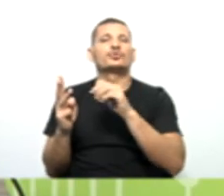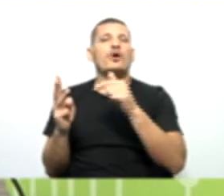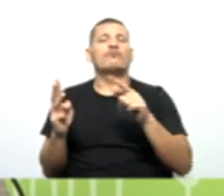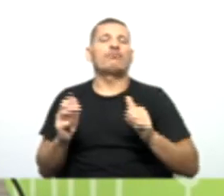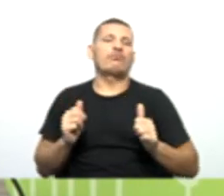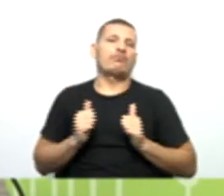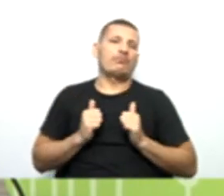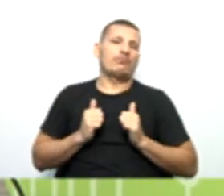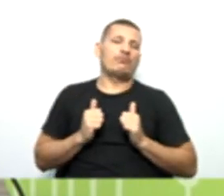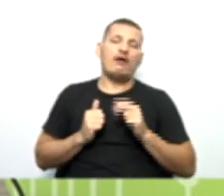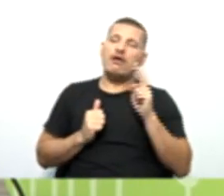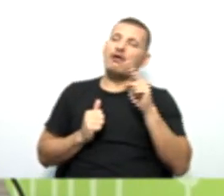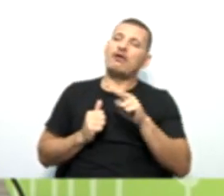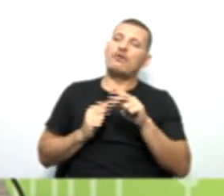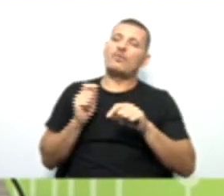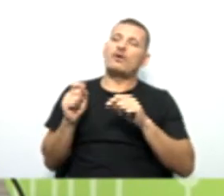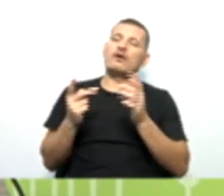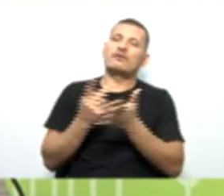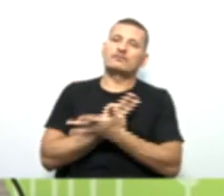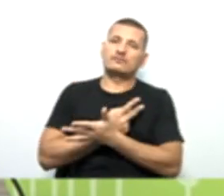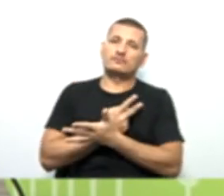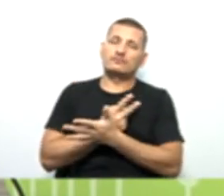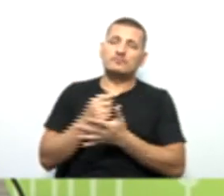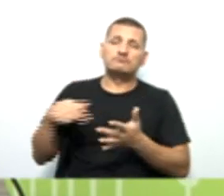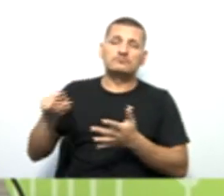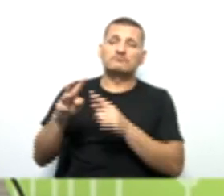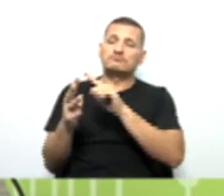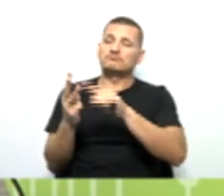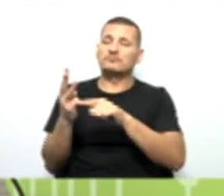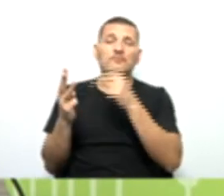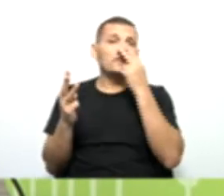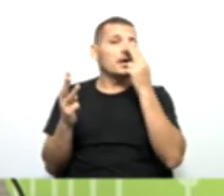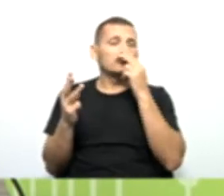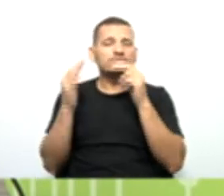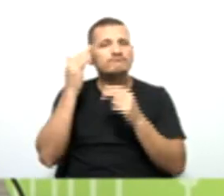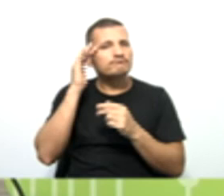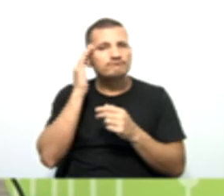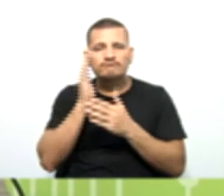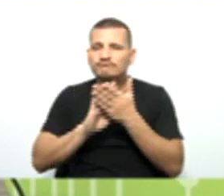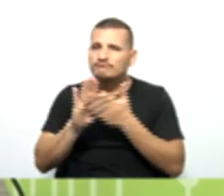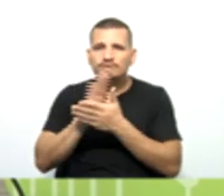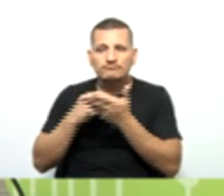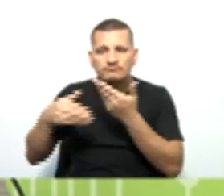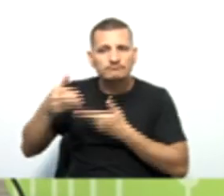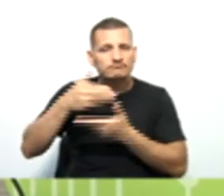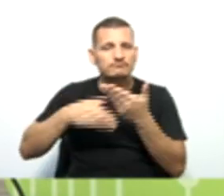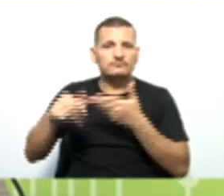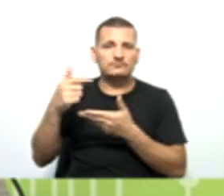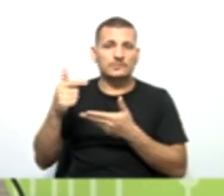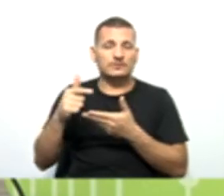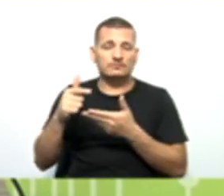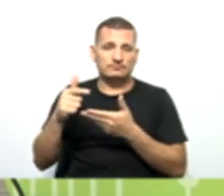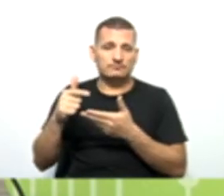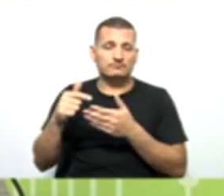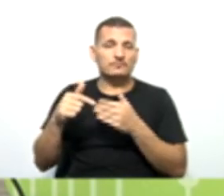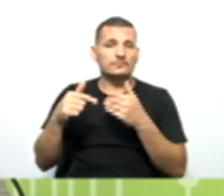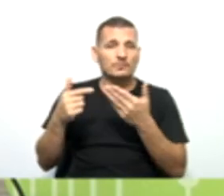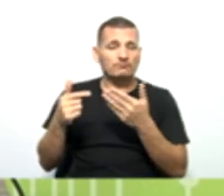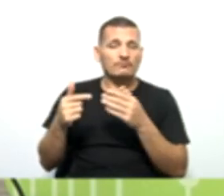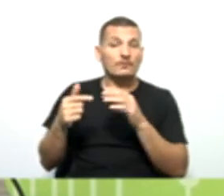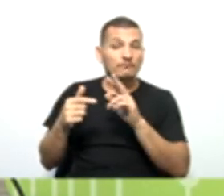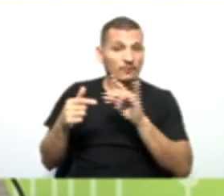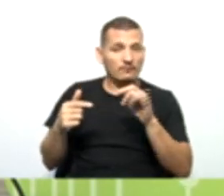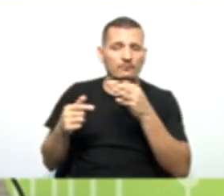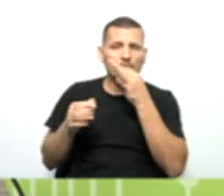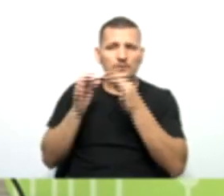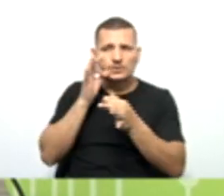vai acontecer ali, e as pessoas não se entendem. Tá? Então, assim, você vai ouvir a opinião das outras